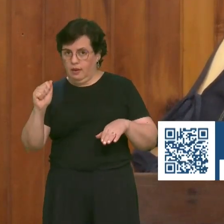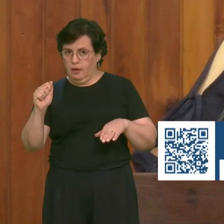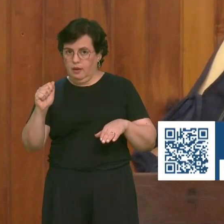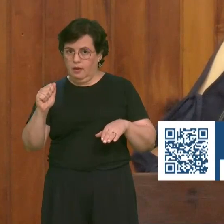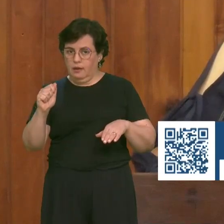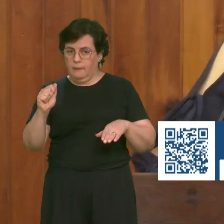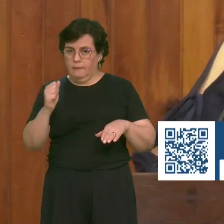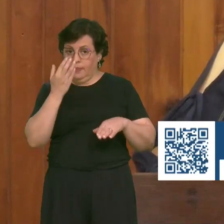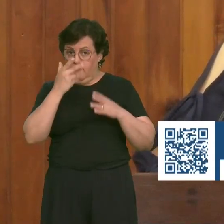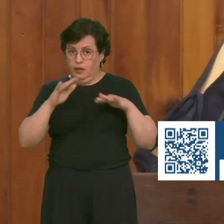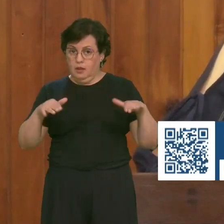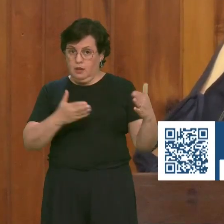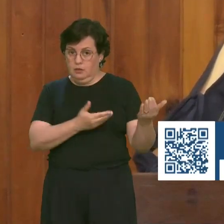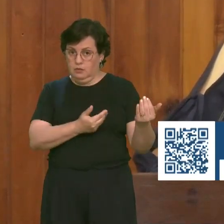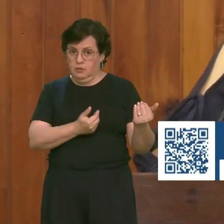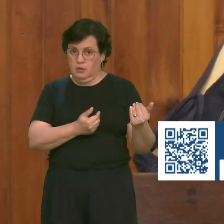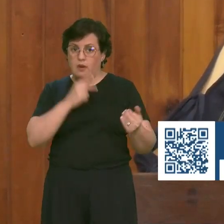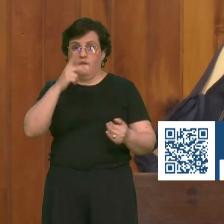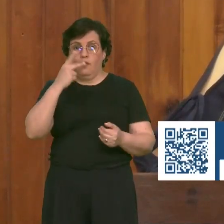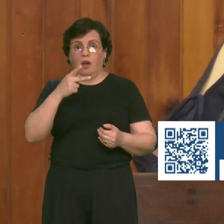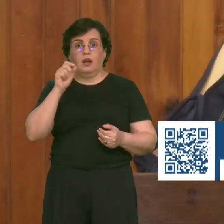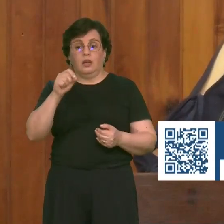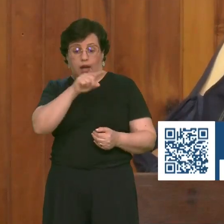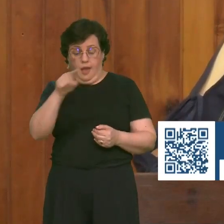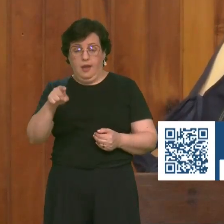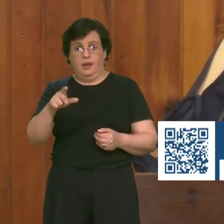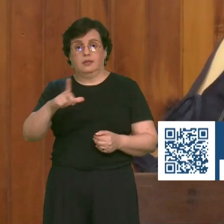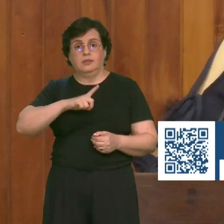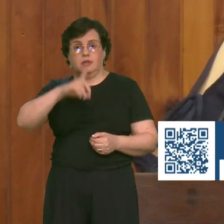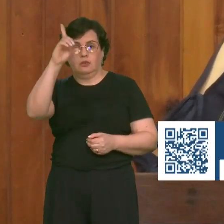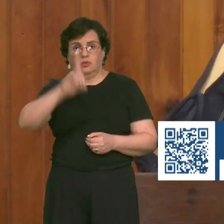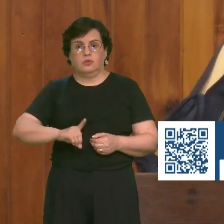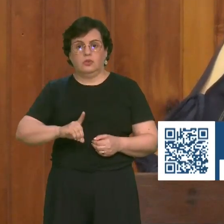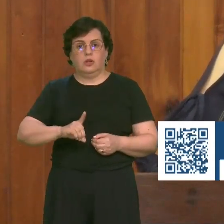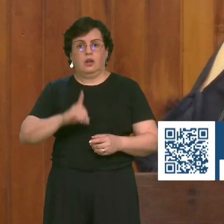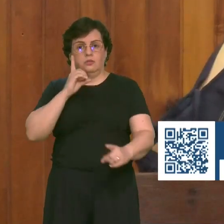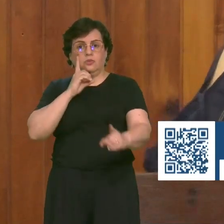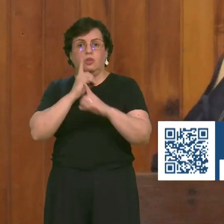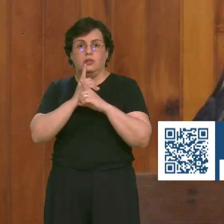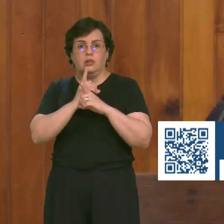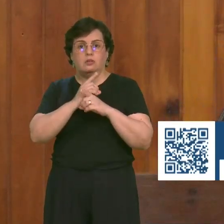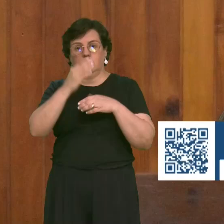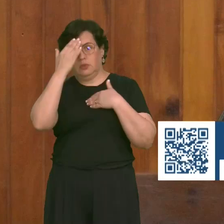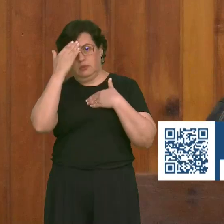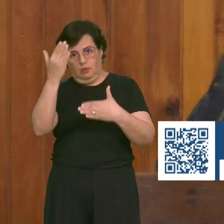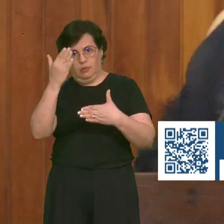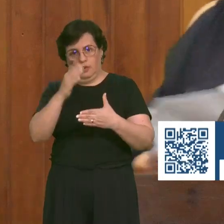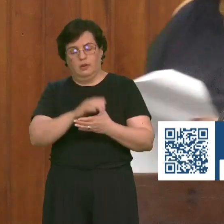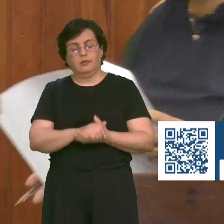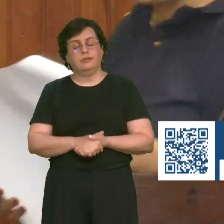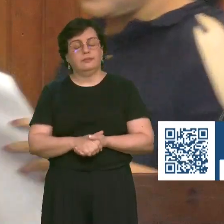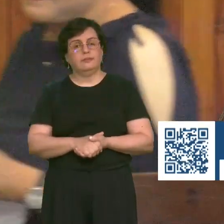da criança fala que a criança tem o direito de ser atendida obrigado